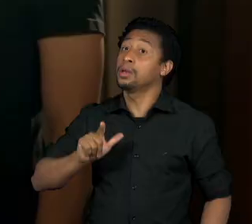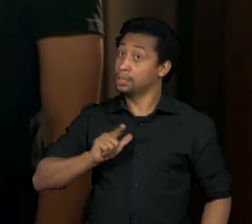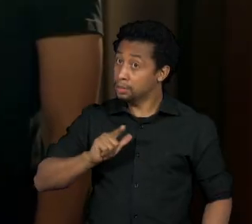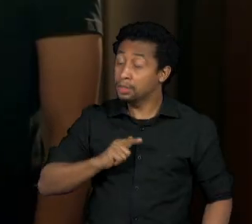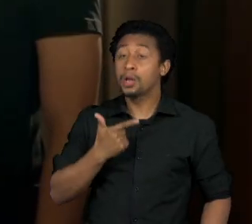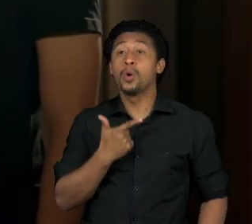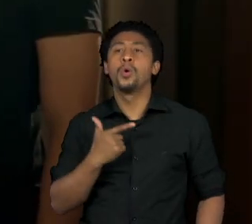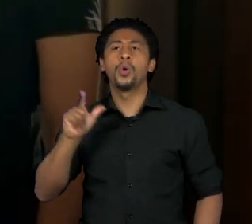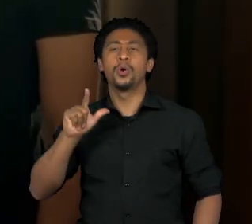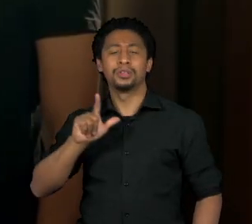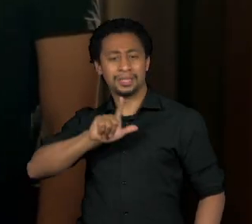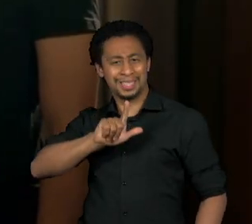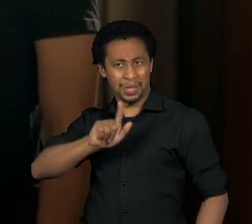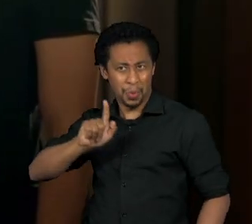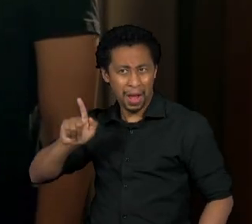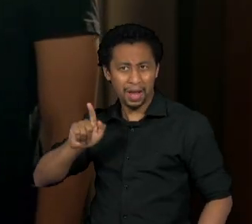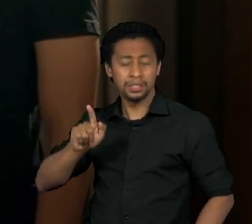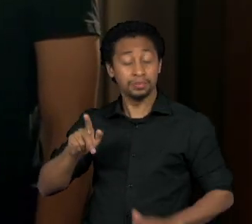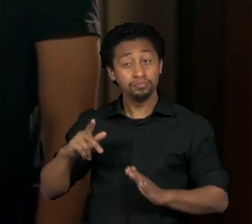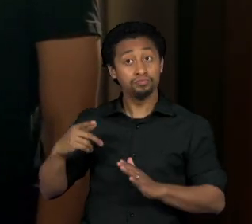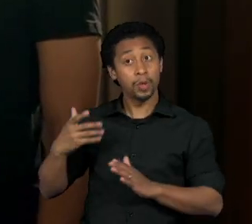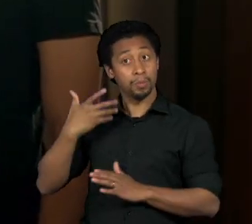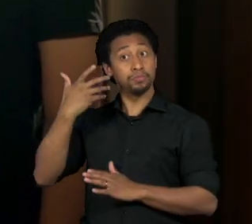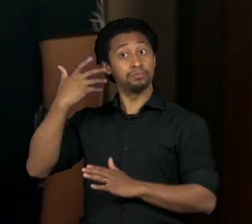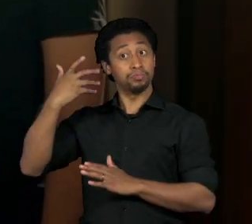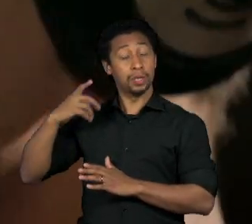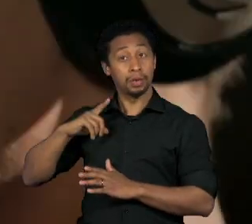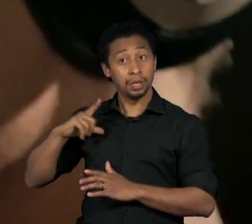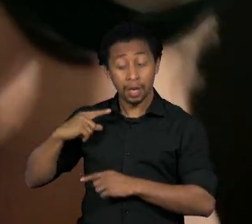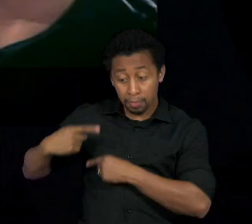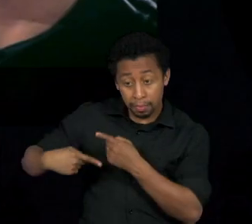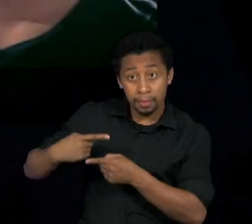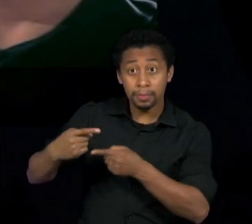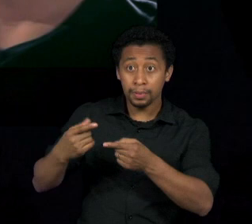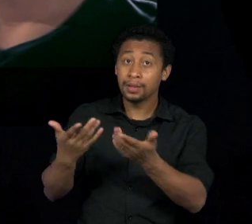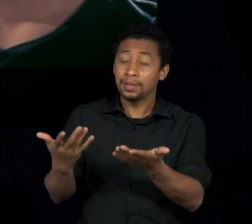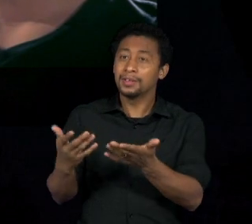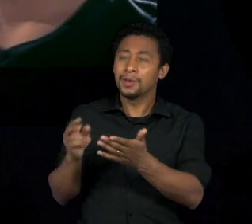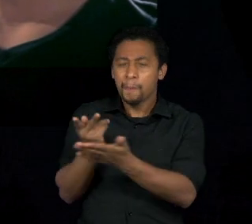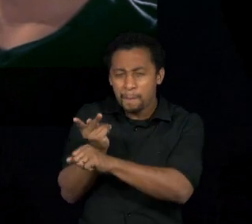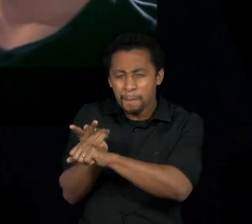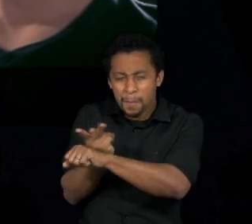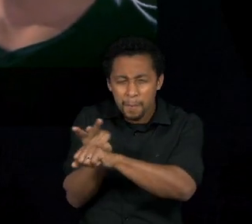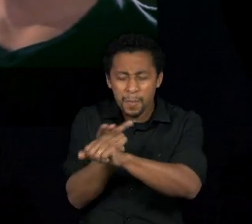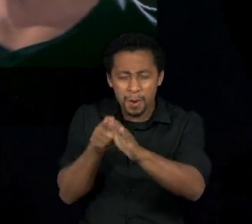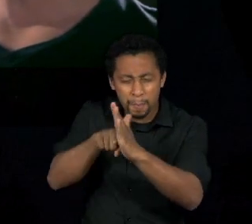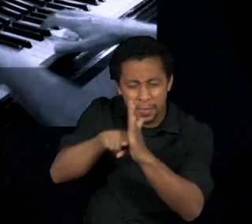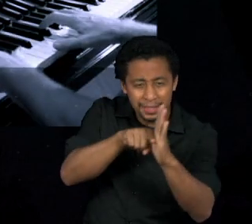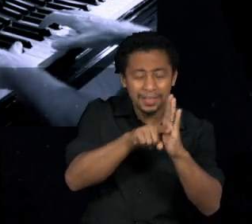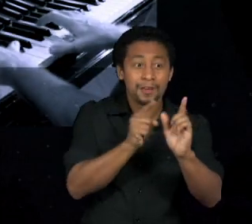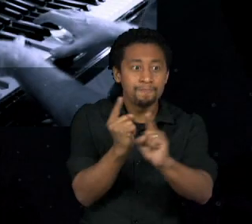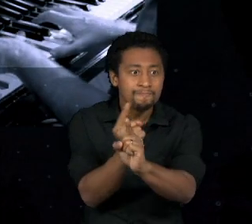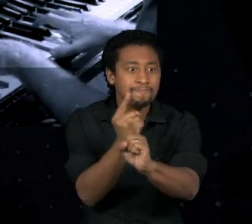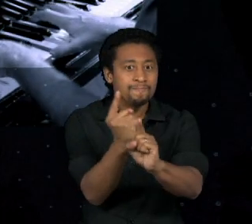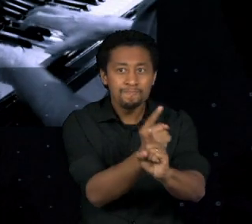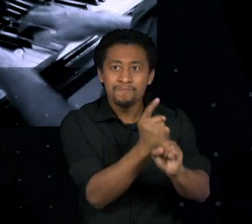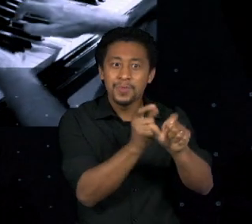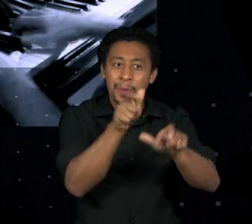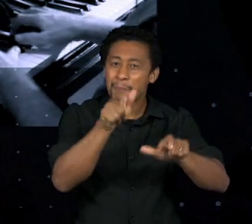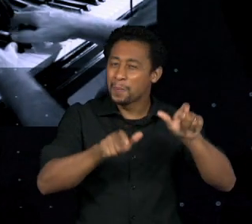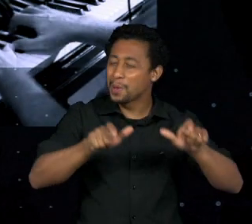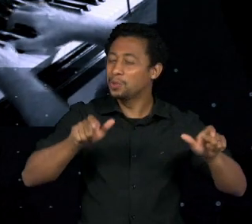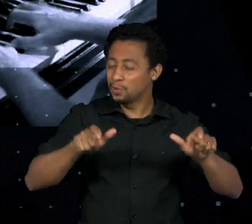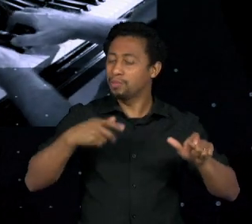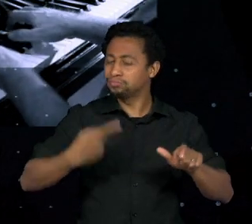são amplamente eruditas, tanto quanto esses compositores, que eu tenho buscado pesquisar e que certamente muito em breve eu